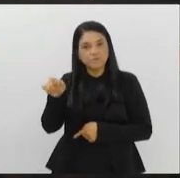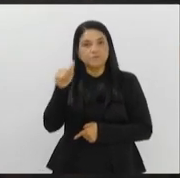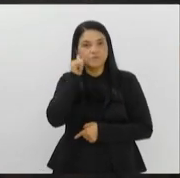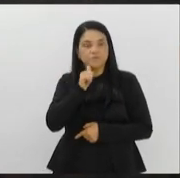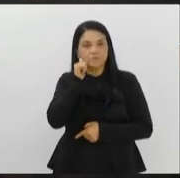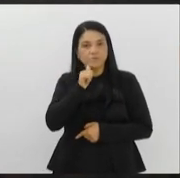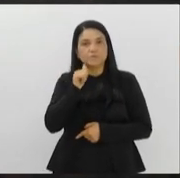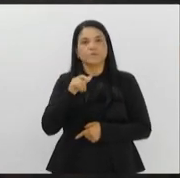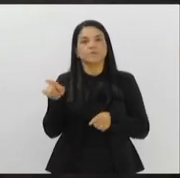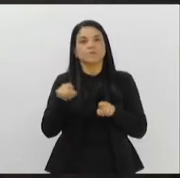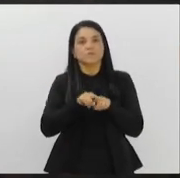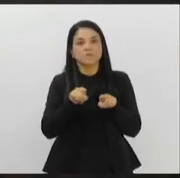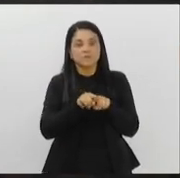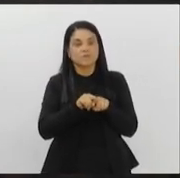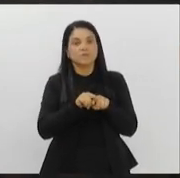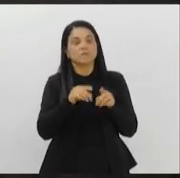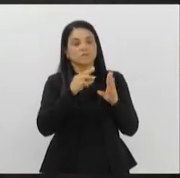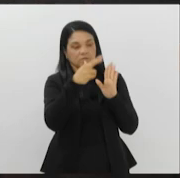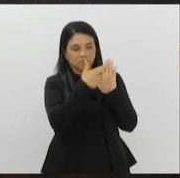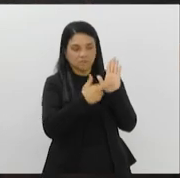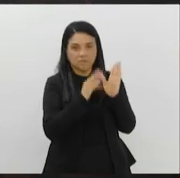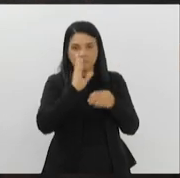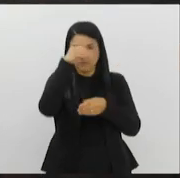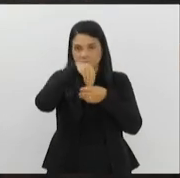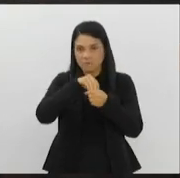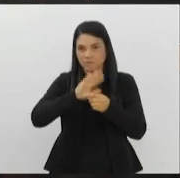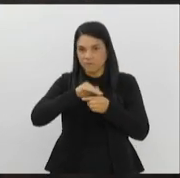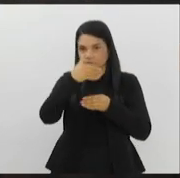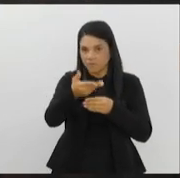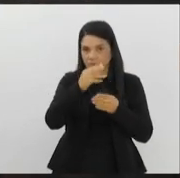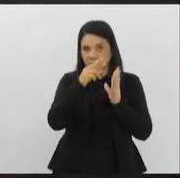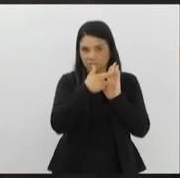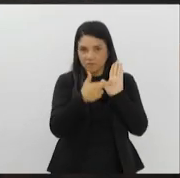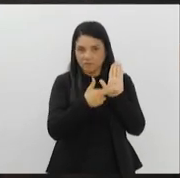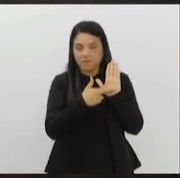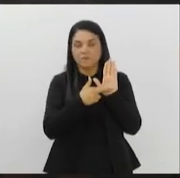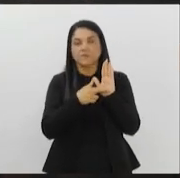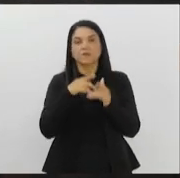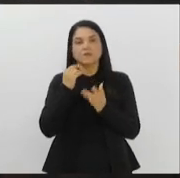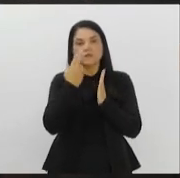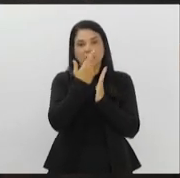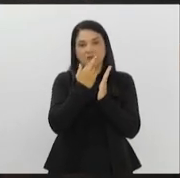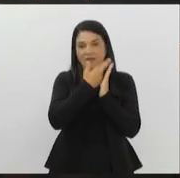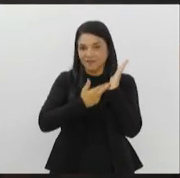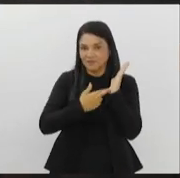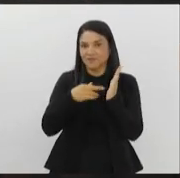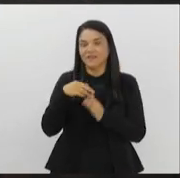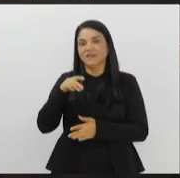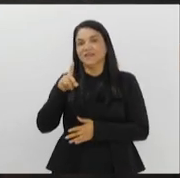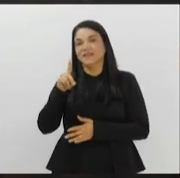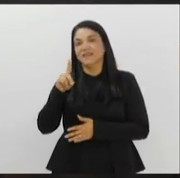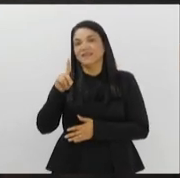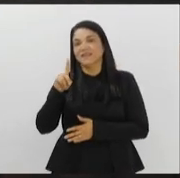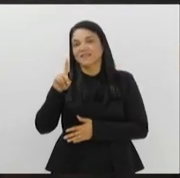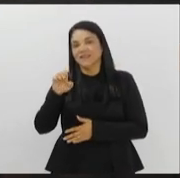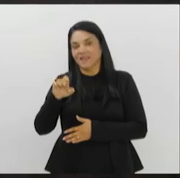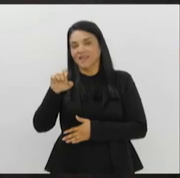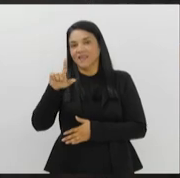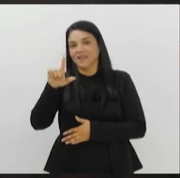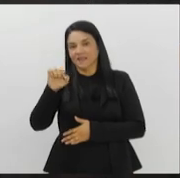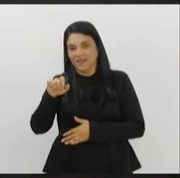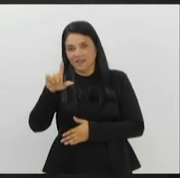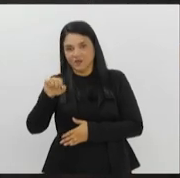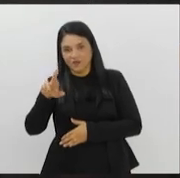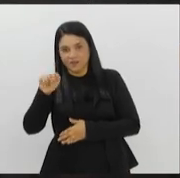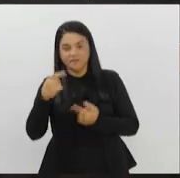de Normas Internas e Proposições Externas, favorável. Relatoria do deputado Guilherme Delaroli, em discussão. Não havendo quem queira